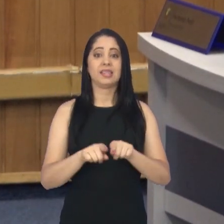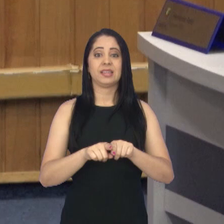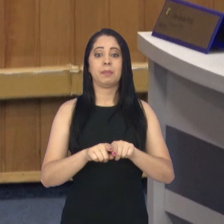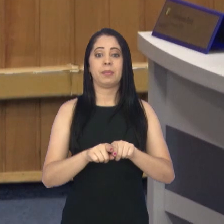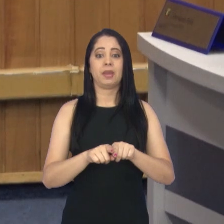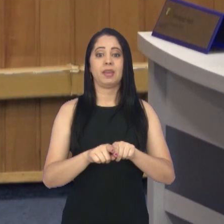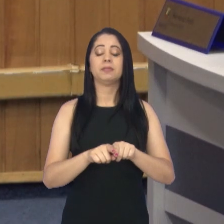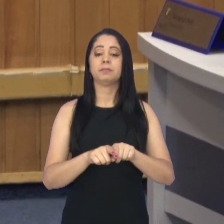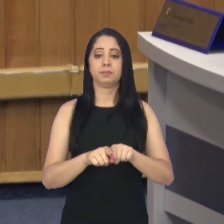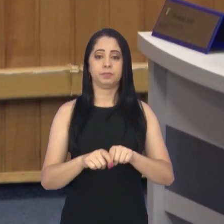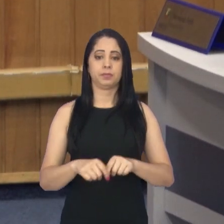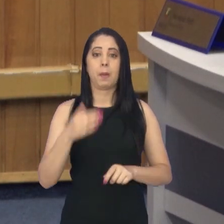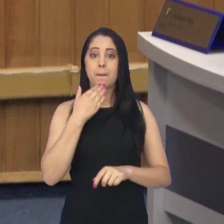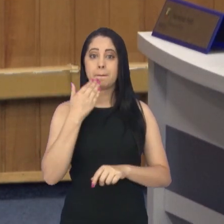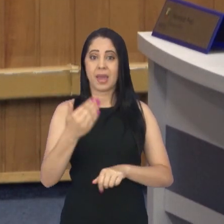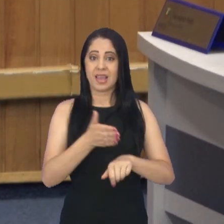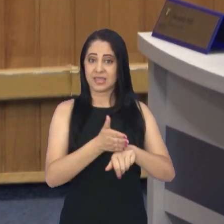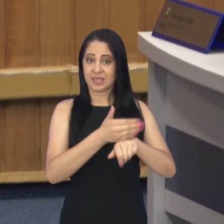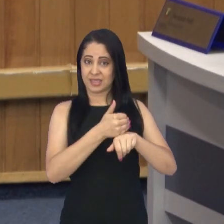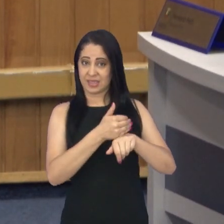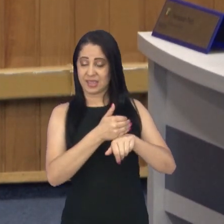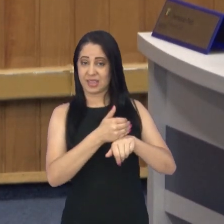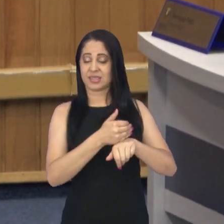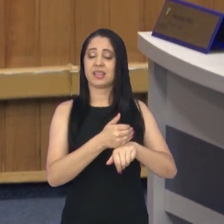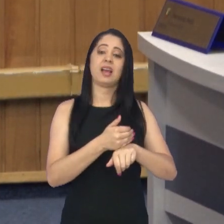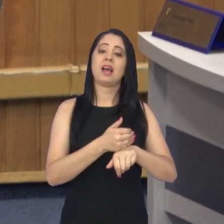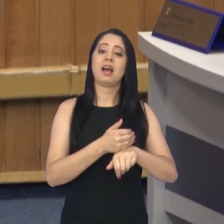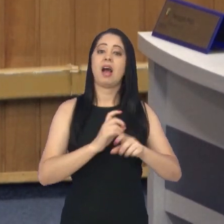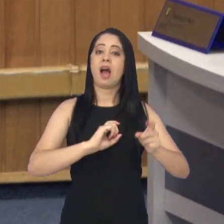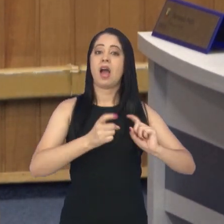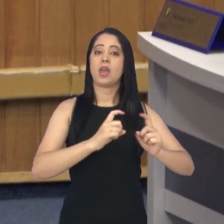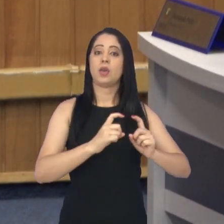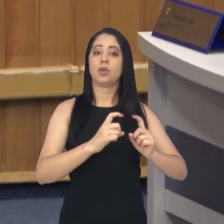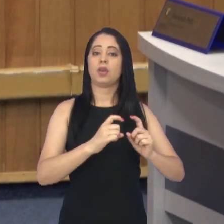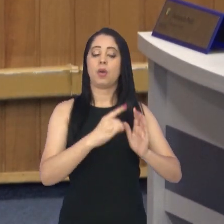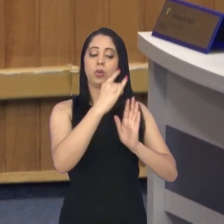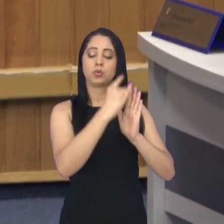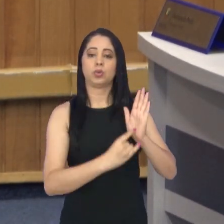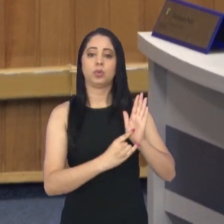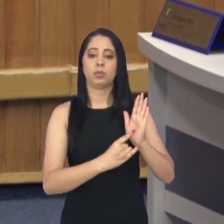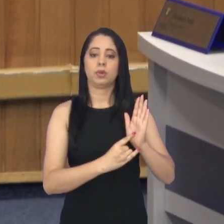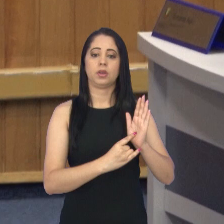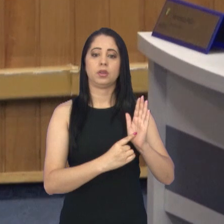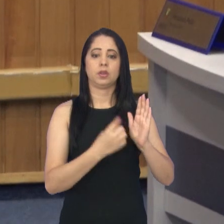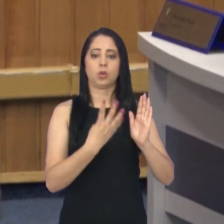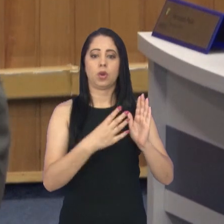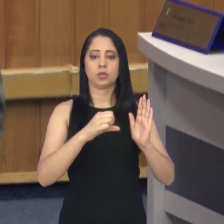também, solicito, senhor presidente, o adiamento por uma sessão dos seguintes processos: do processo